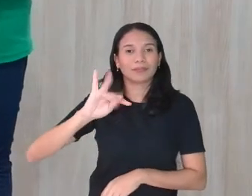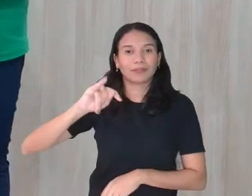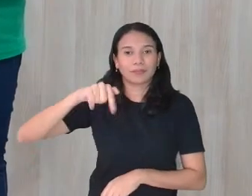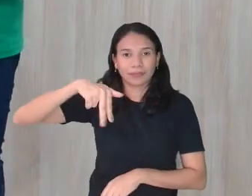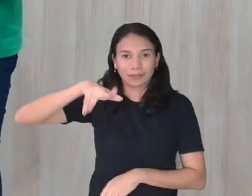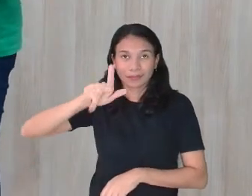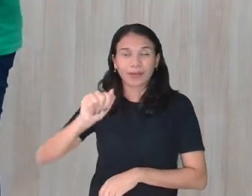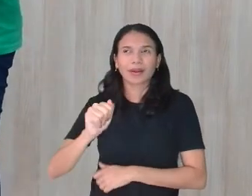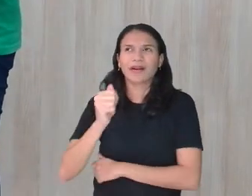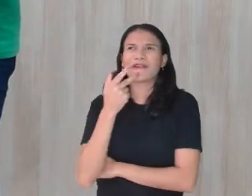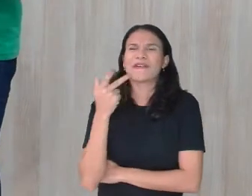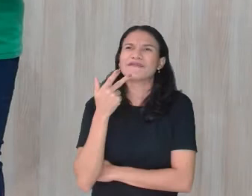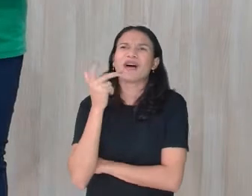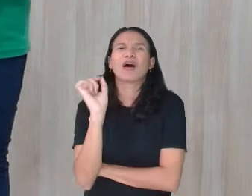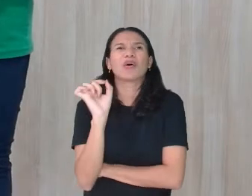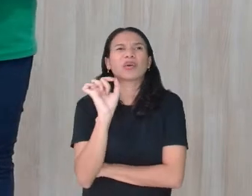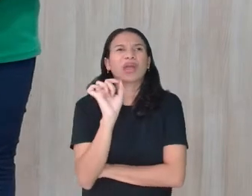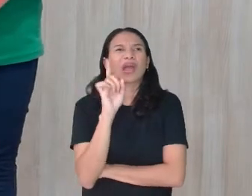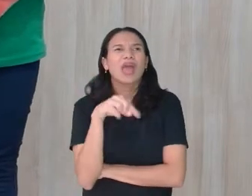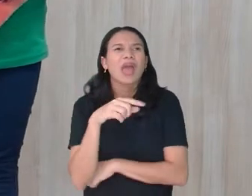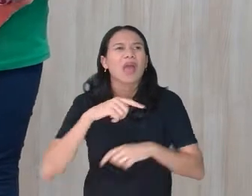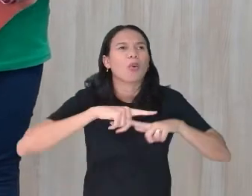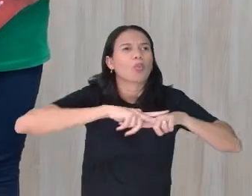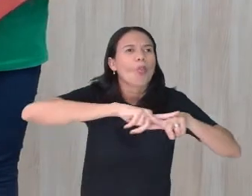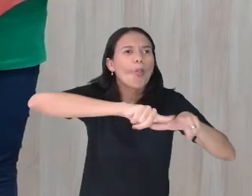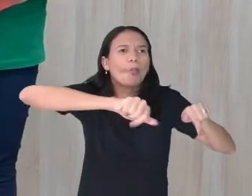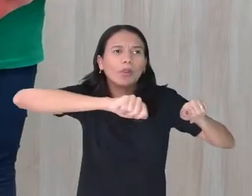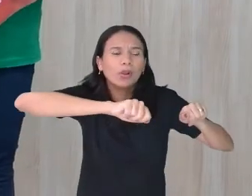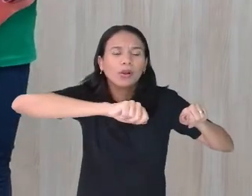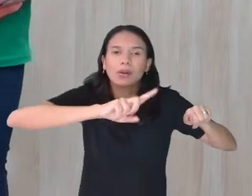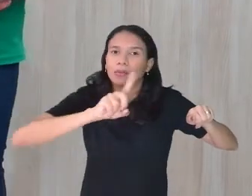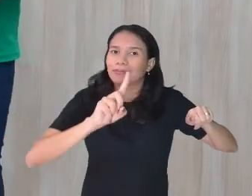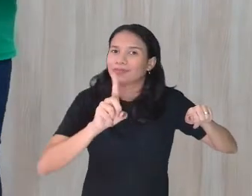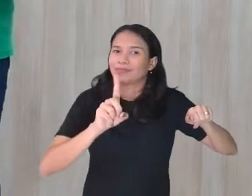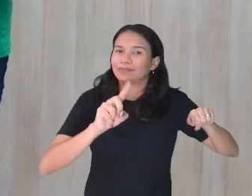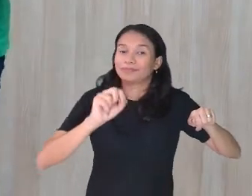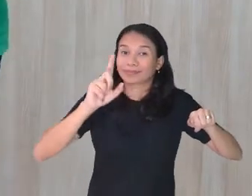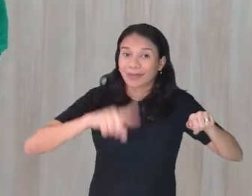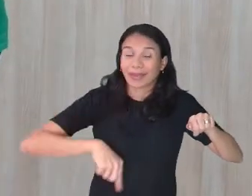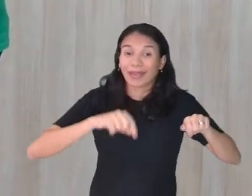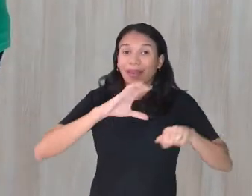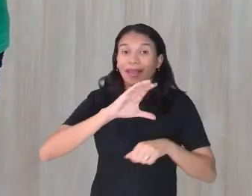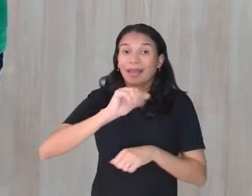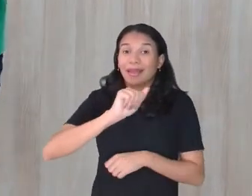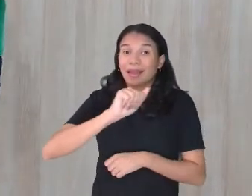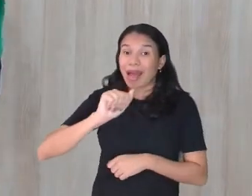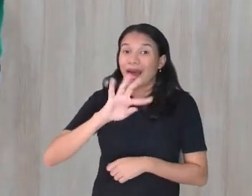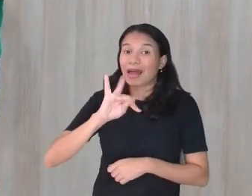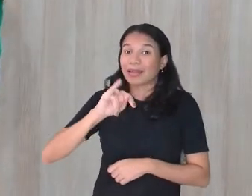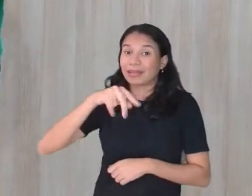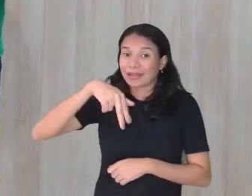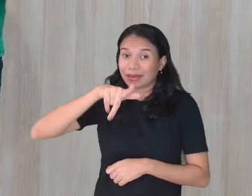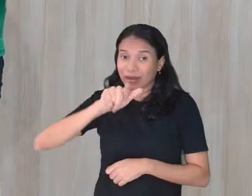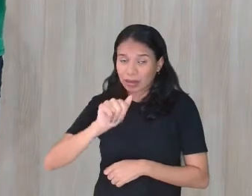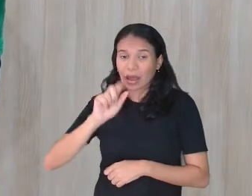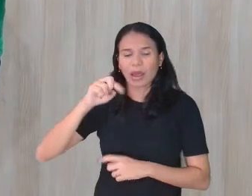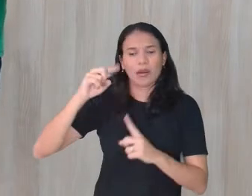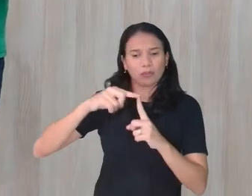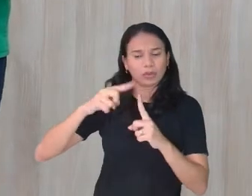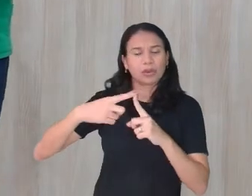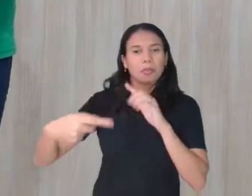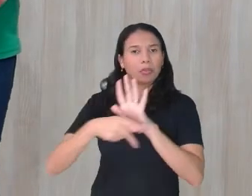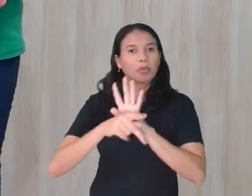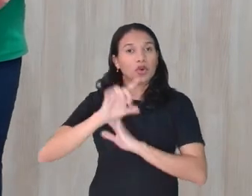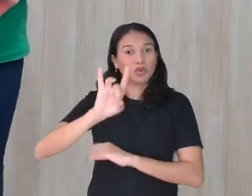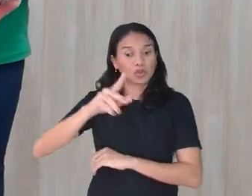pessoas dizem assim, a caatinga é o nosso deserto? Não, pessoal. A caatinga é um tipo de bioma que